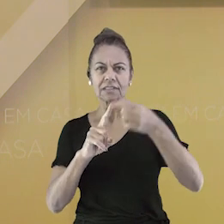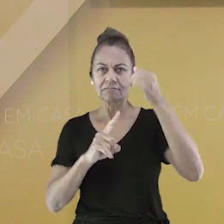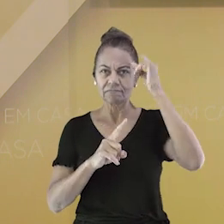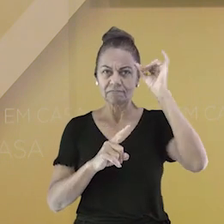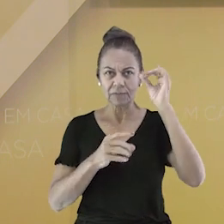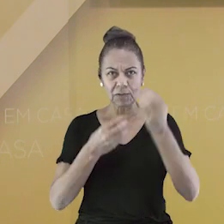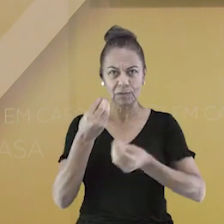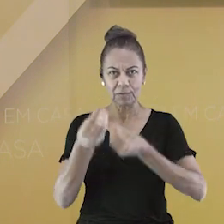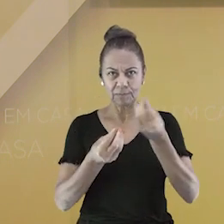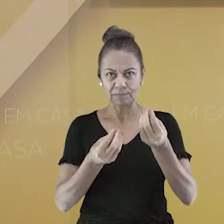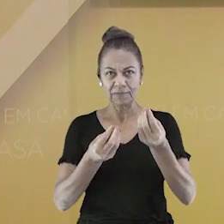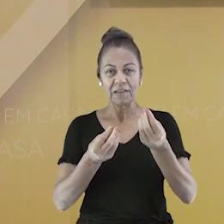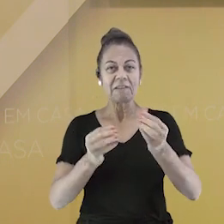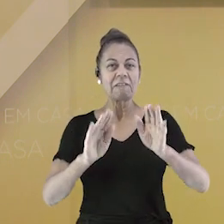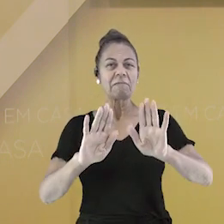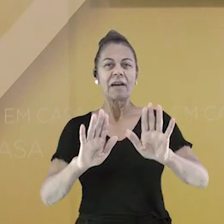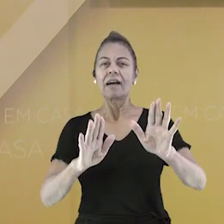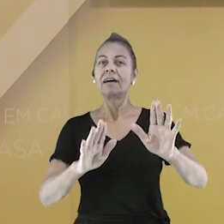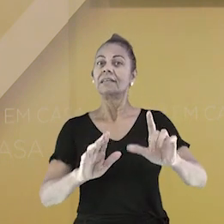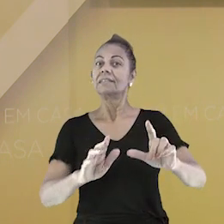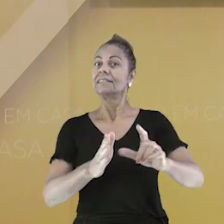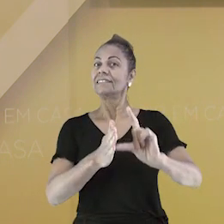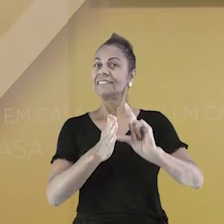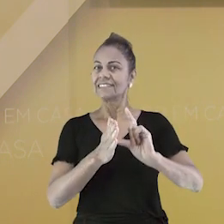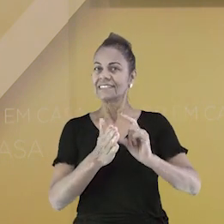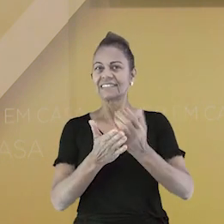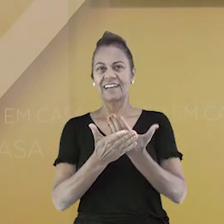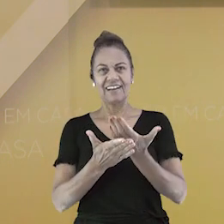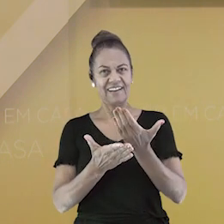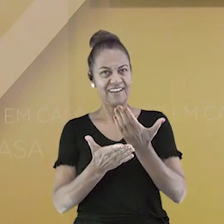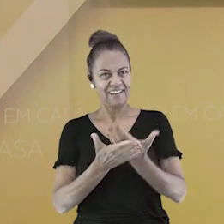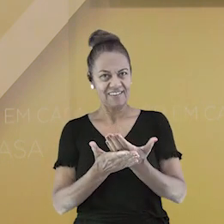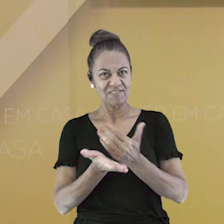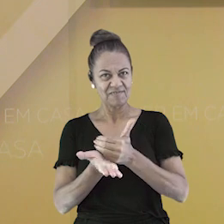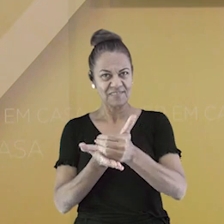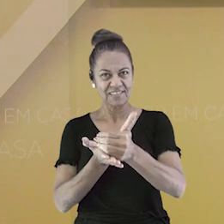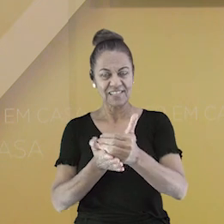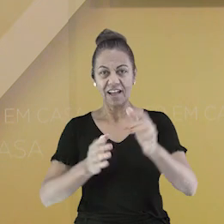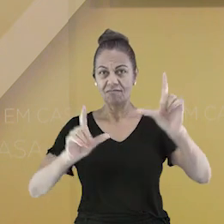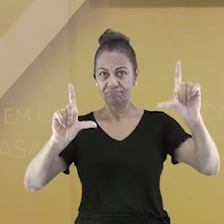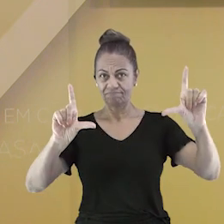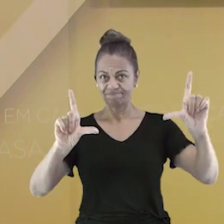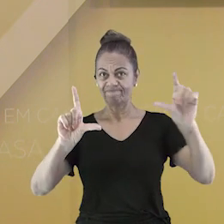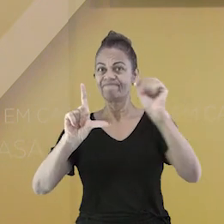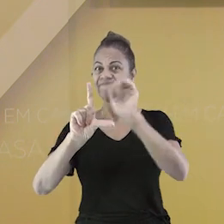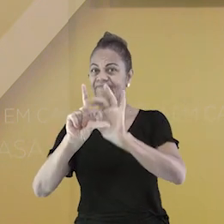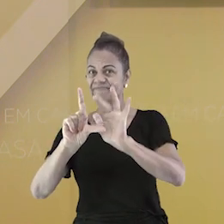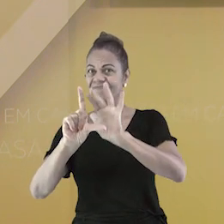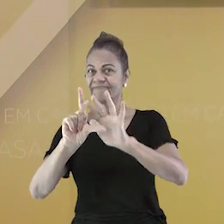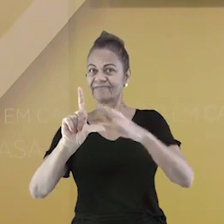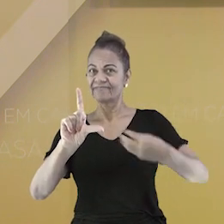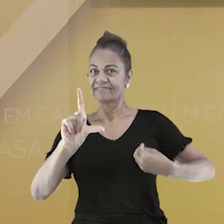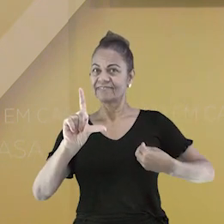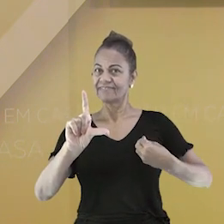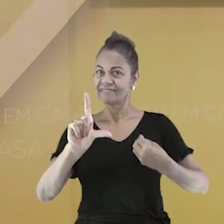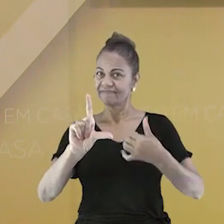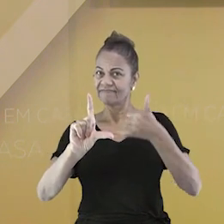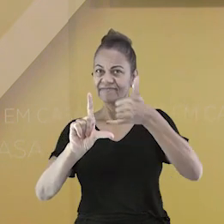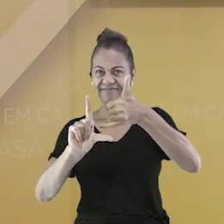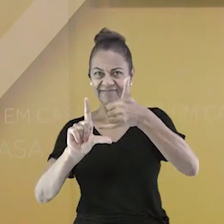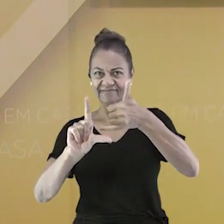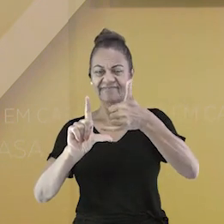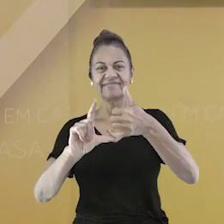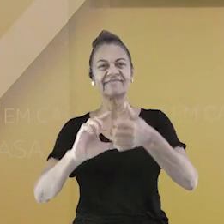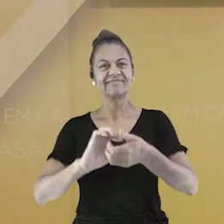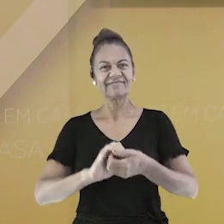aula, mas antes disso, lembre de registrar sua presença no QR Code que está aqui na tela. Aponte a câmera do seu celular para ele, beleza?